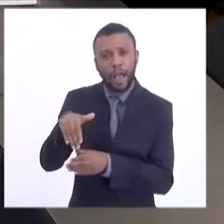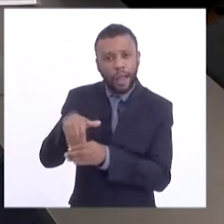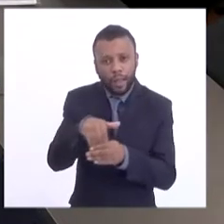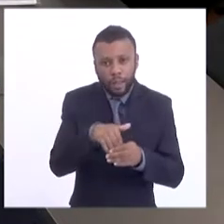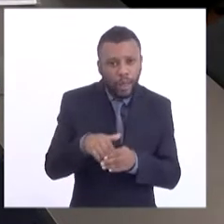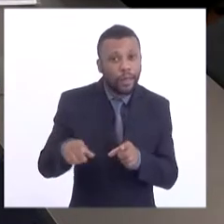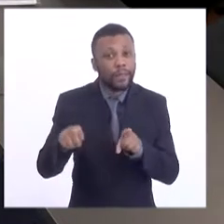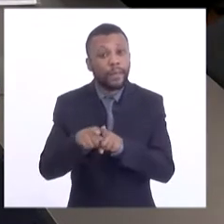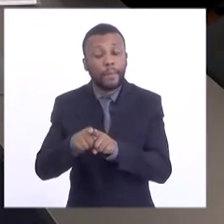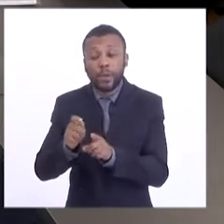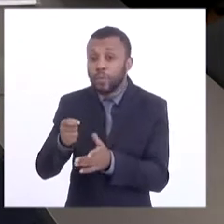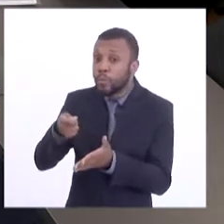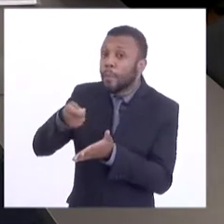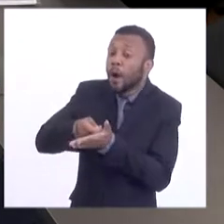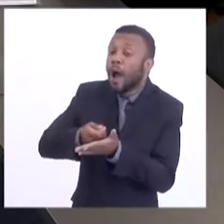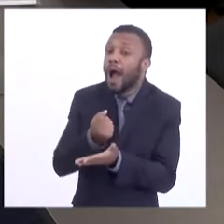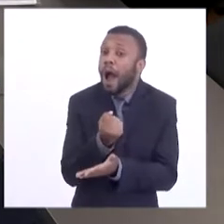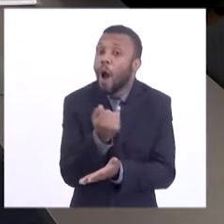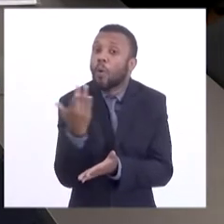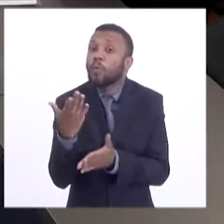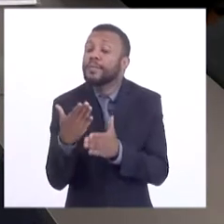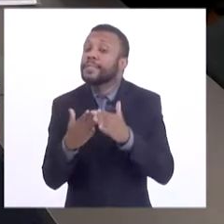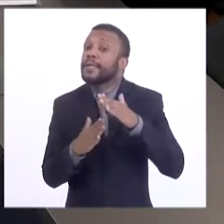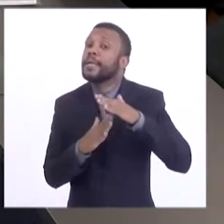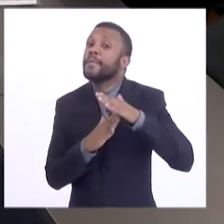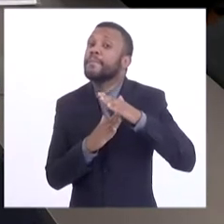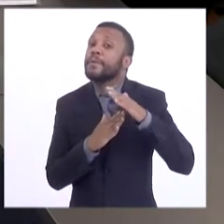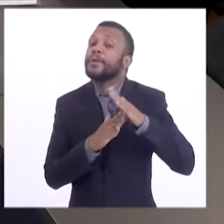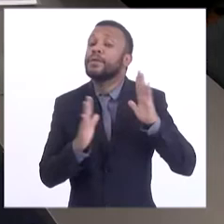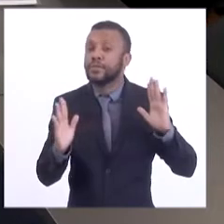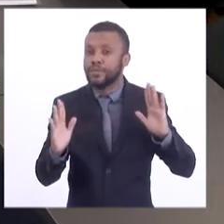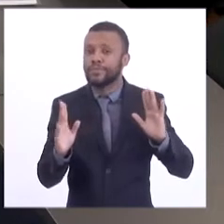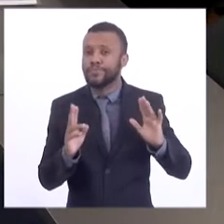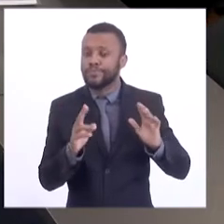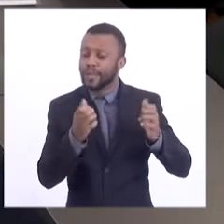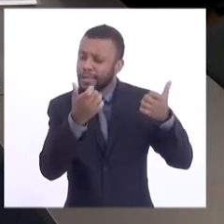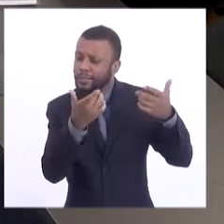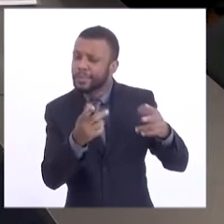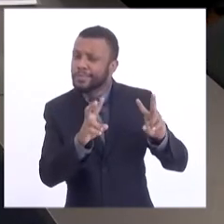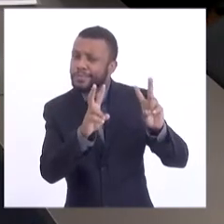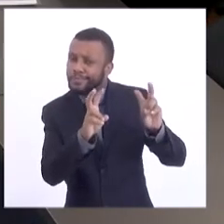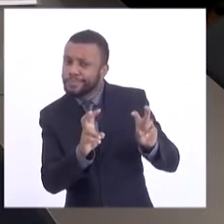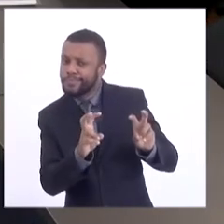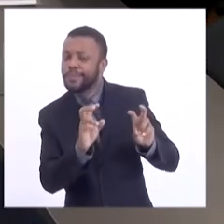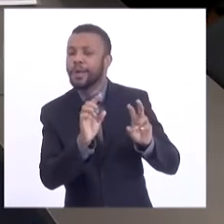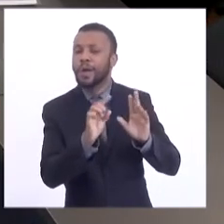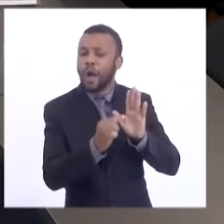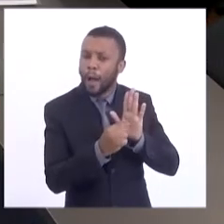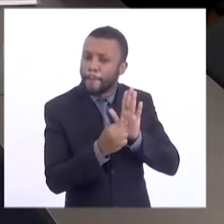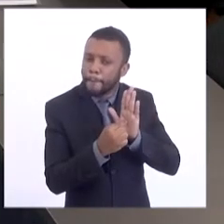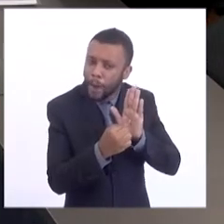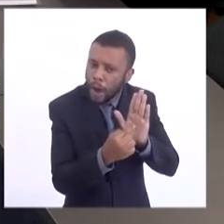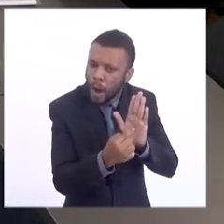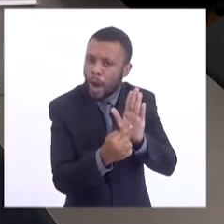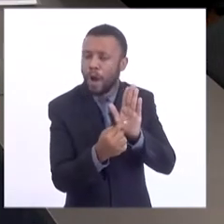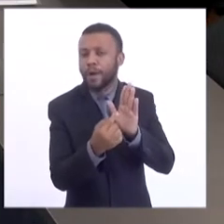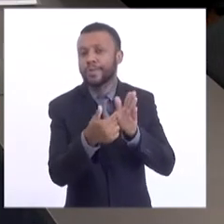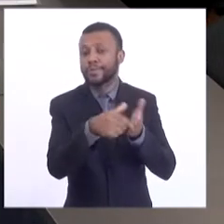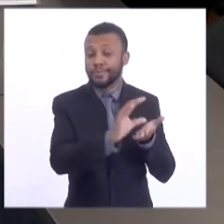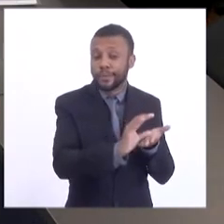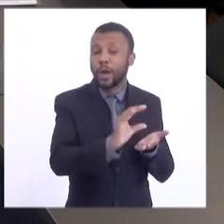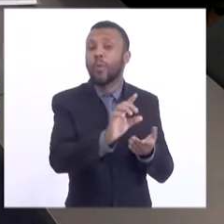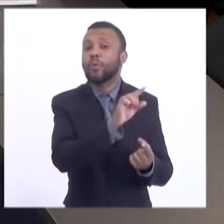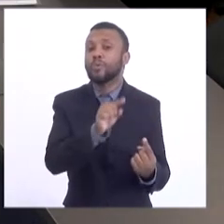nos impõe alguns limites em termos de aportar apartamento de